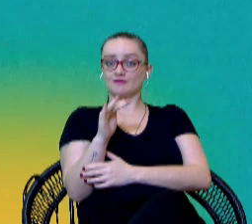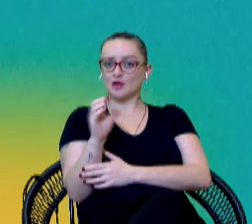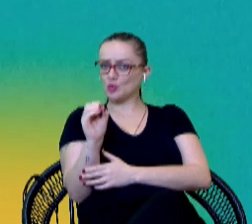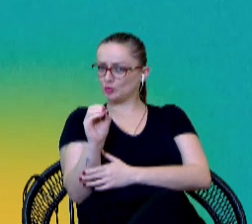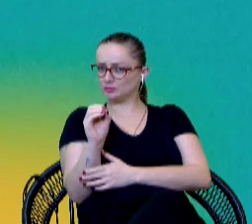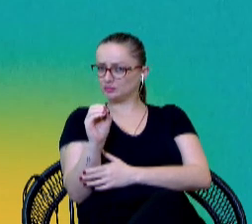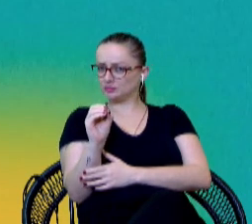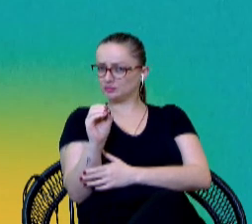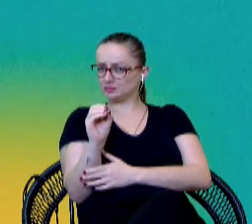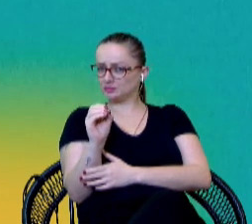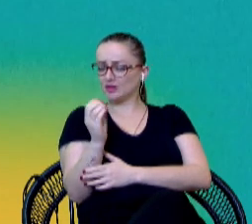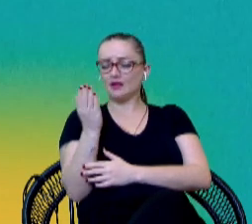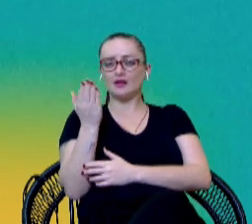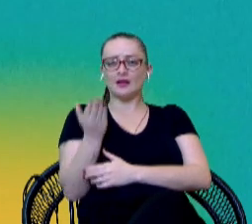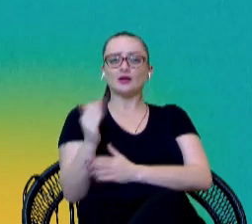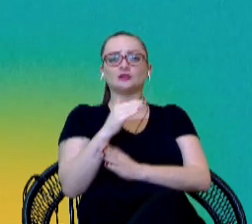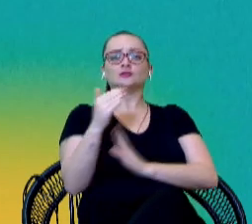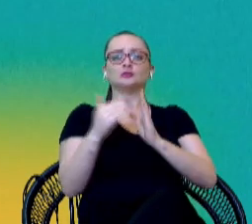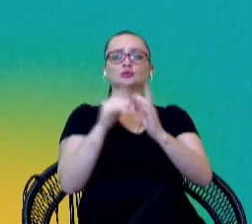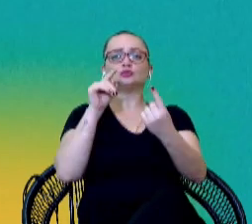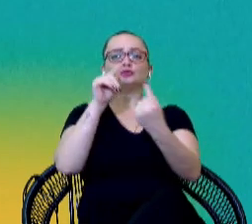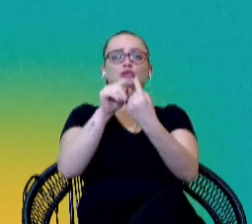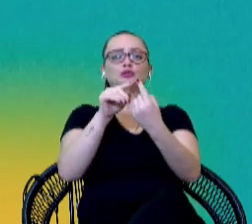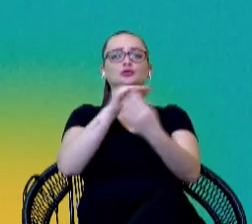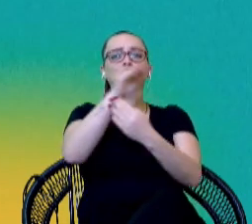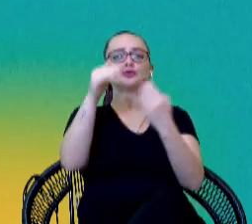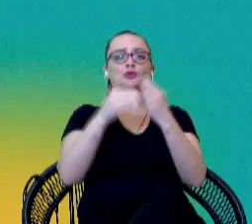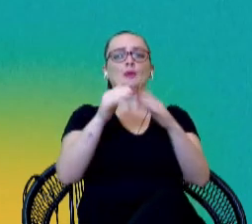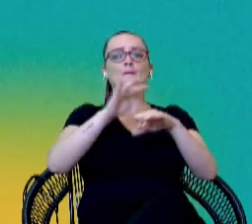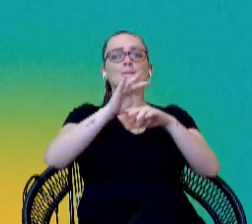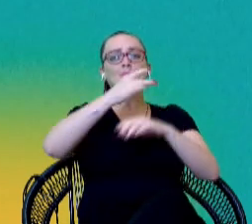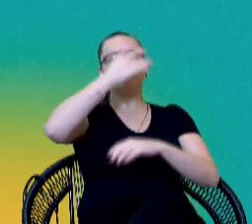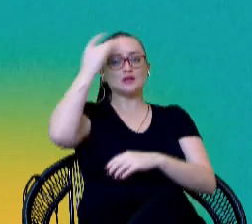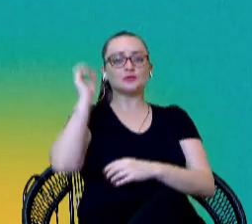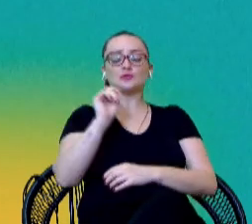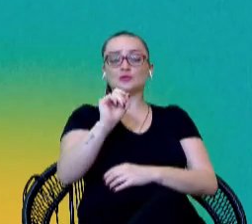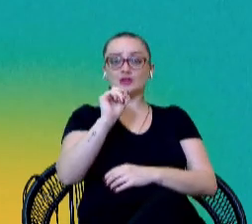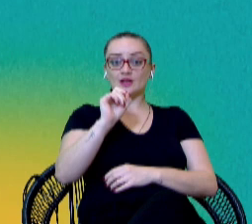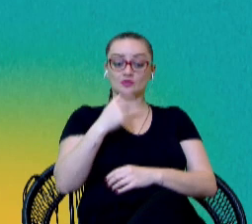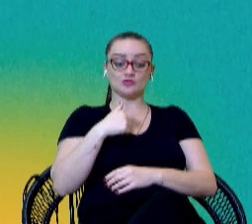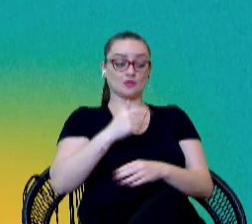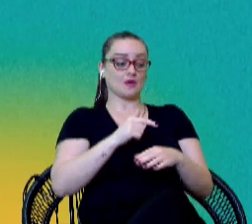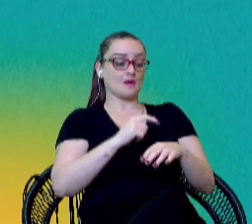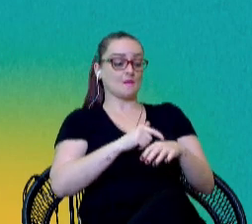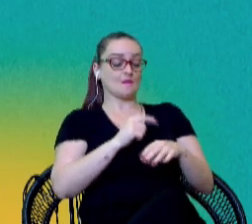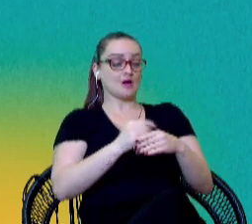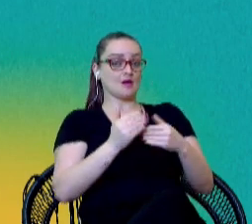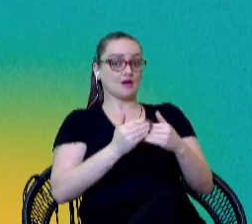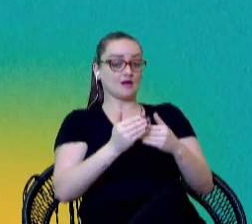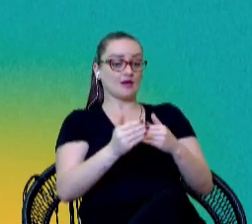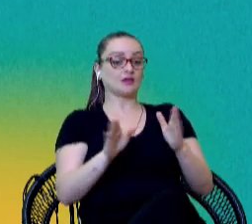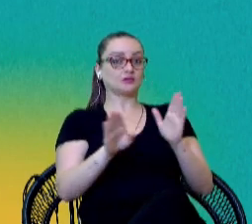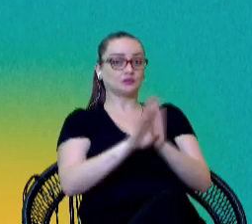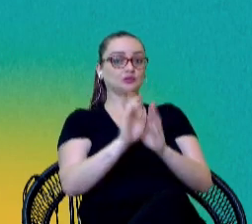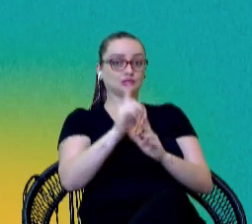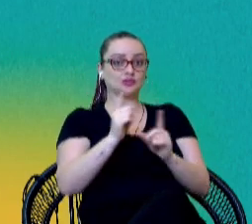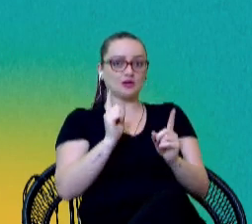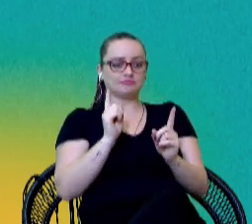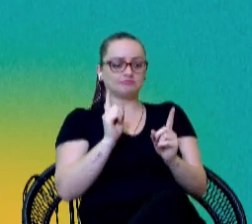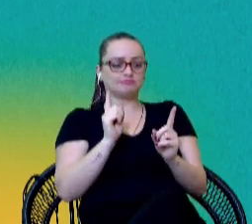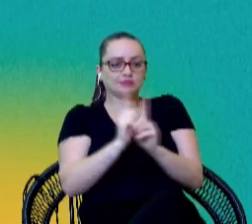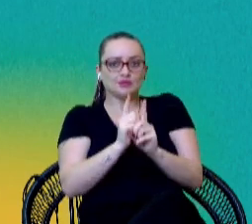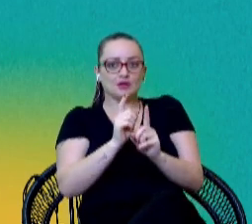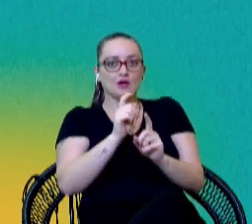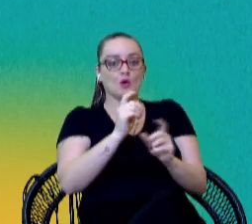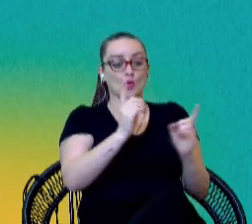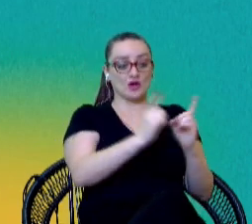Aqui todo mundo, o objetivo de todo mundo gerar tráfego, né? Então, a partir do momento que a gente já alcançou, que a gente já estreitou, a